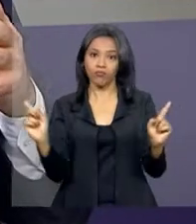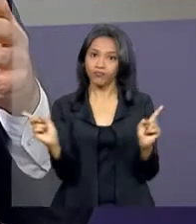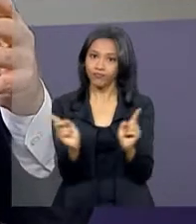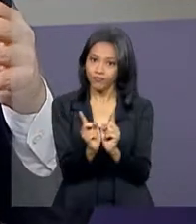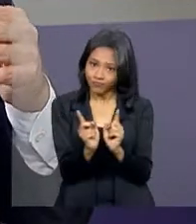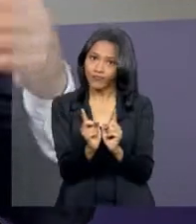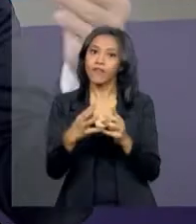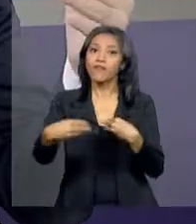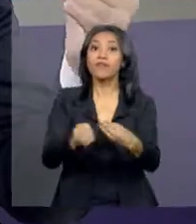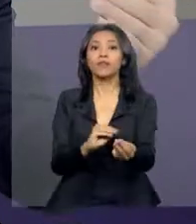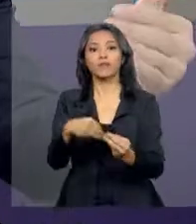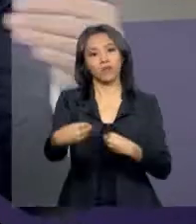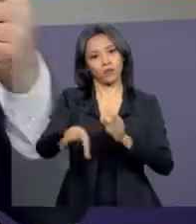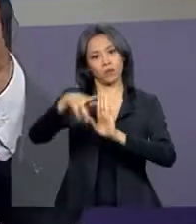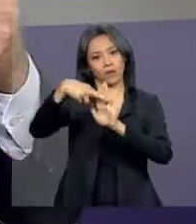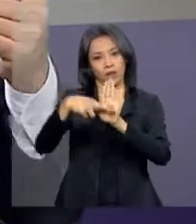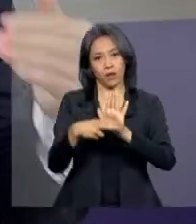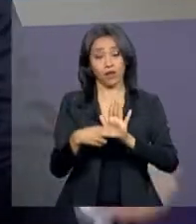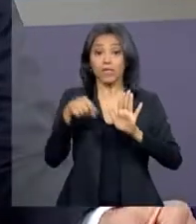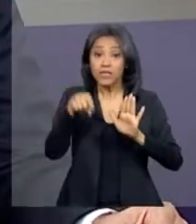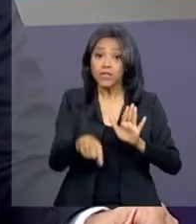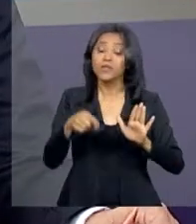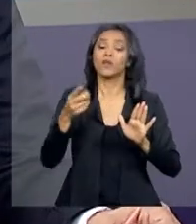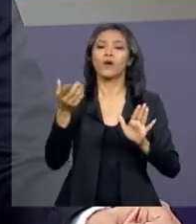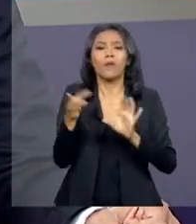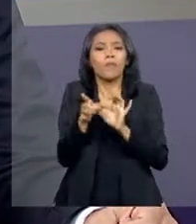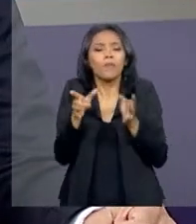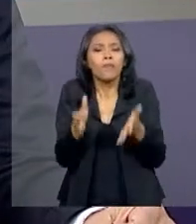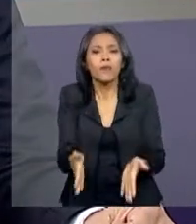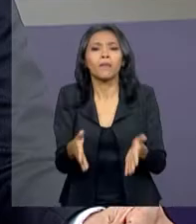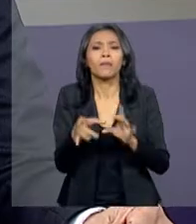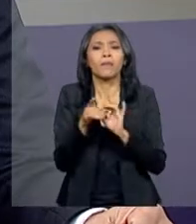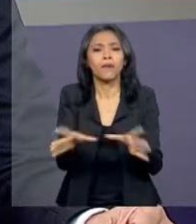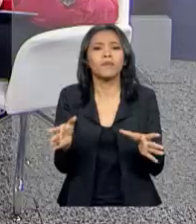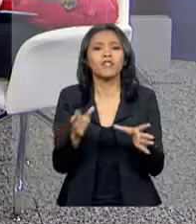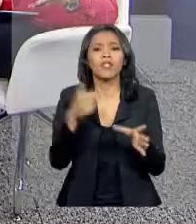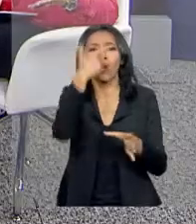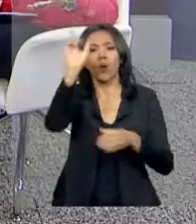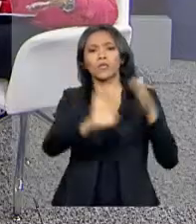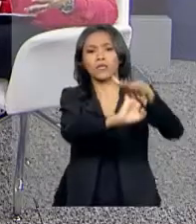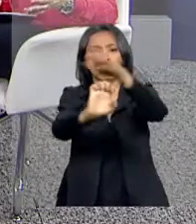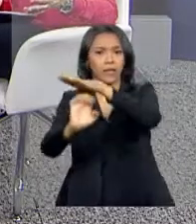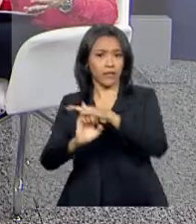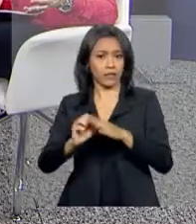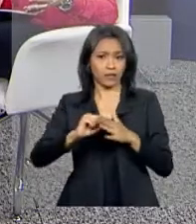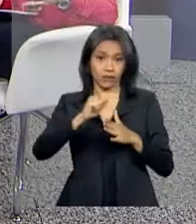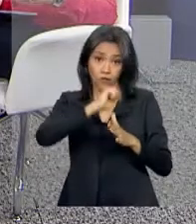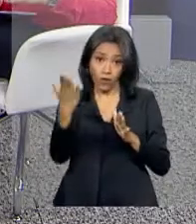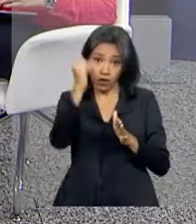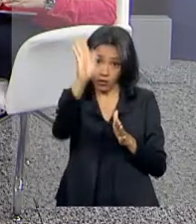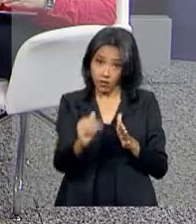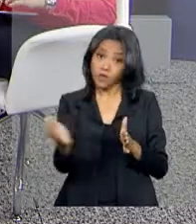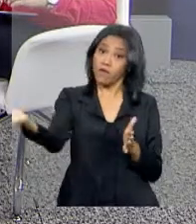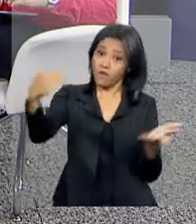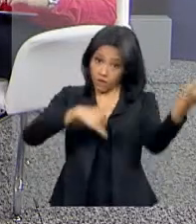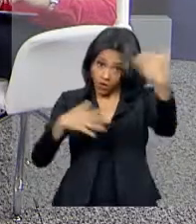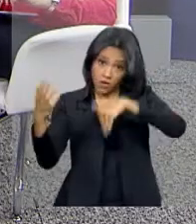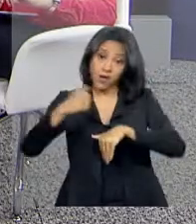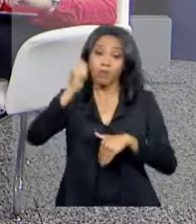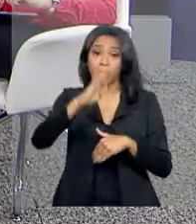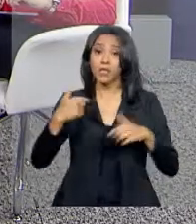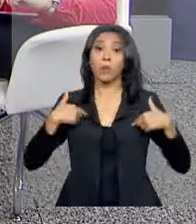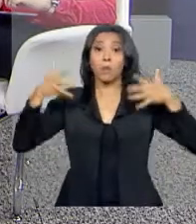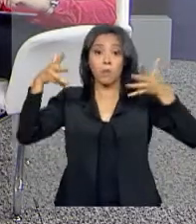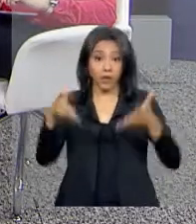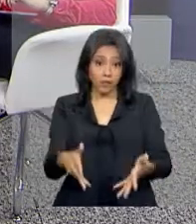outras empresas do exterior participem dessas rodadas as empresas têm bastante tecnologia em nossas empresas que têm bastante tecnologia